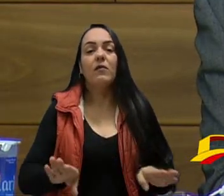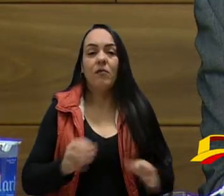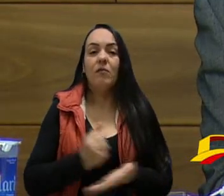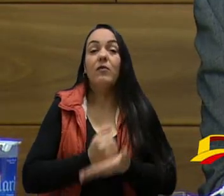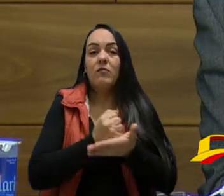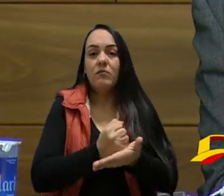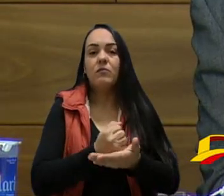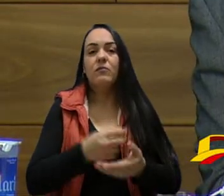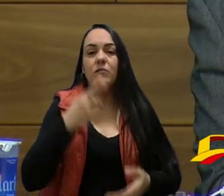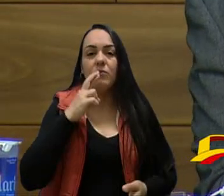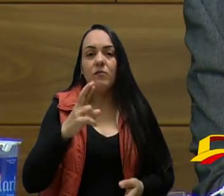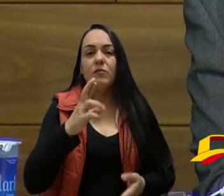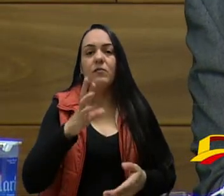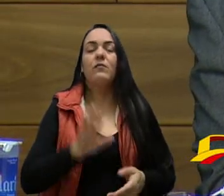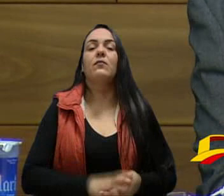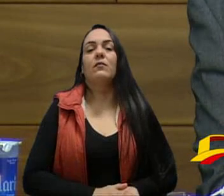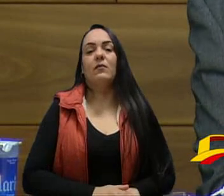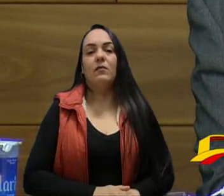pode auxiliar